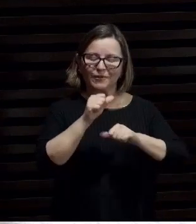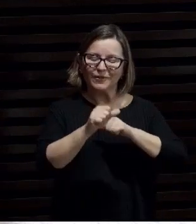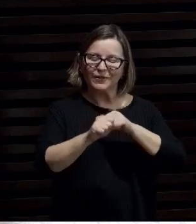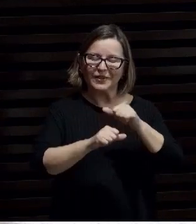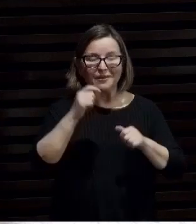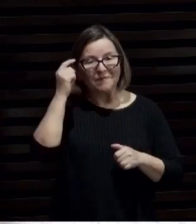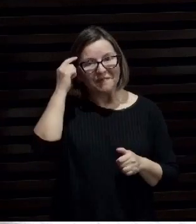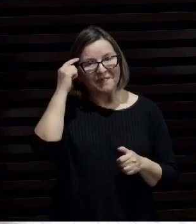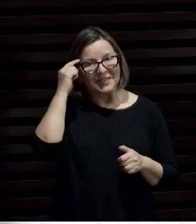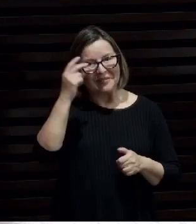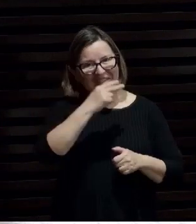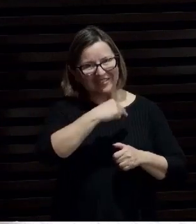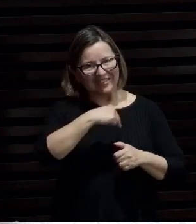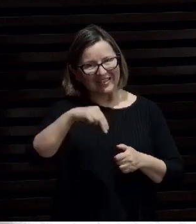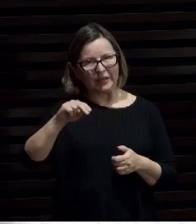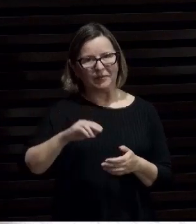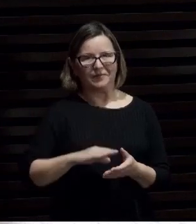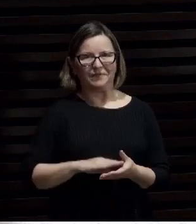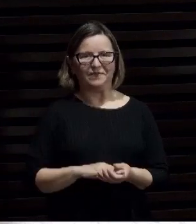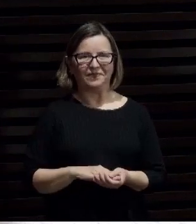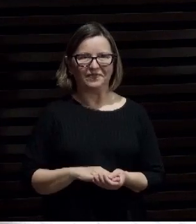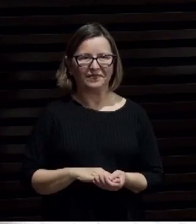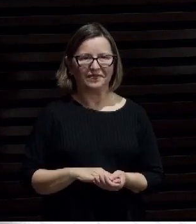mentalidade. Não pode.